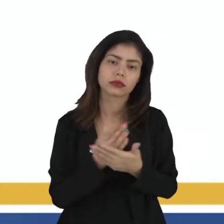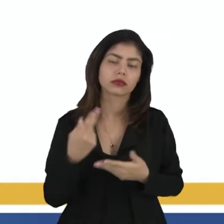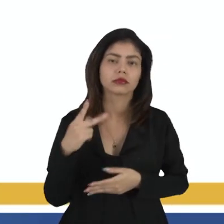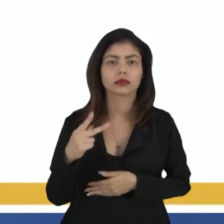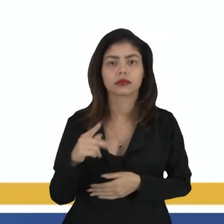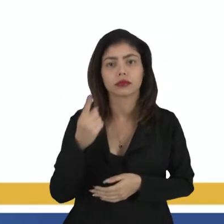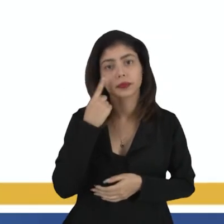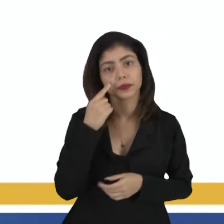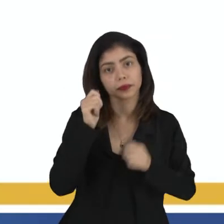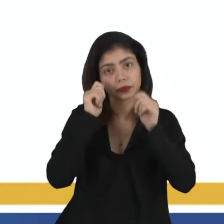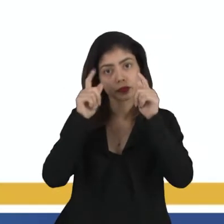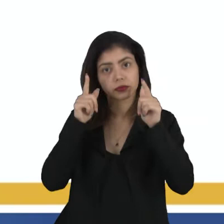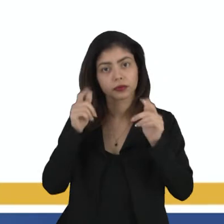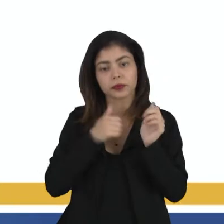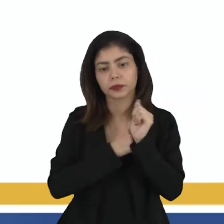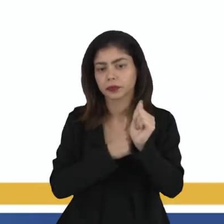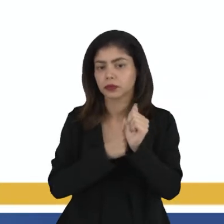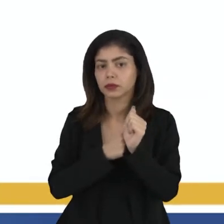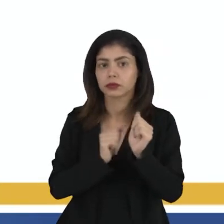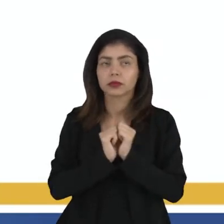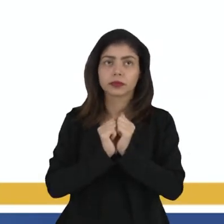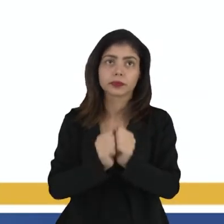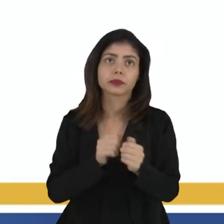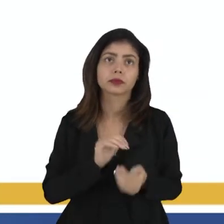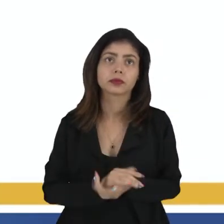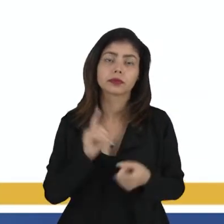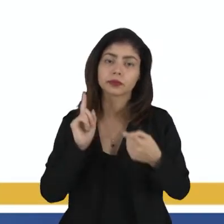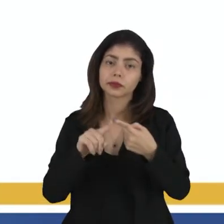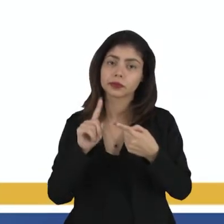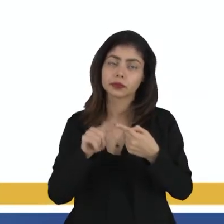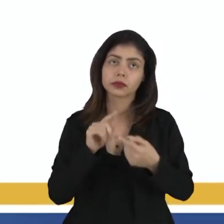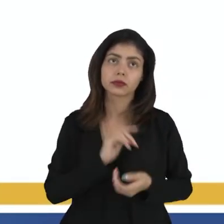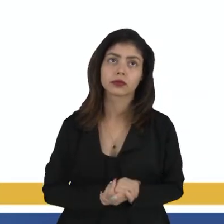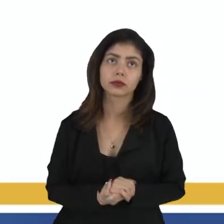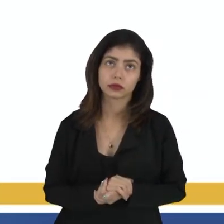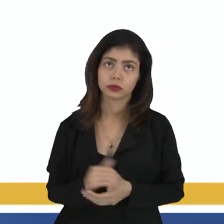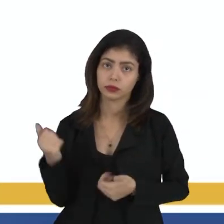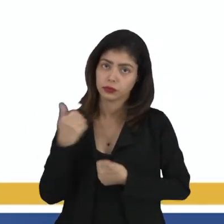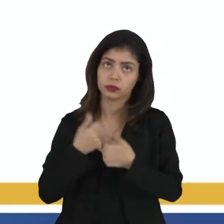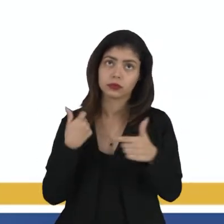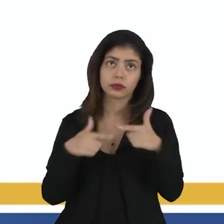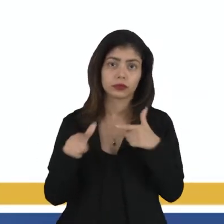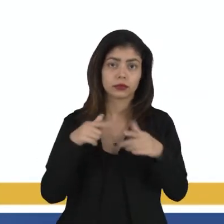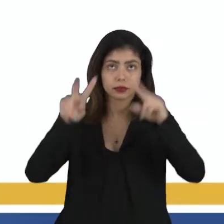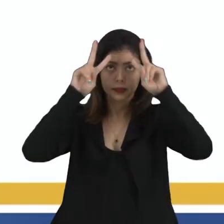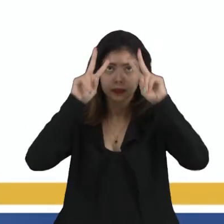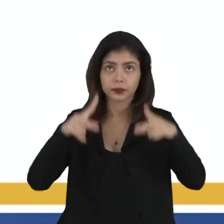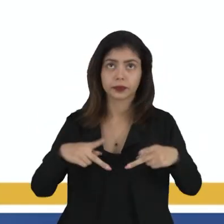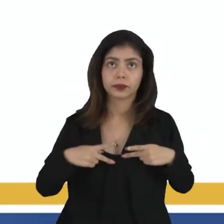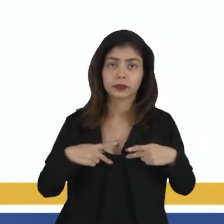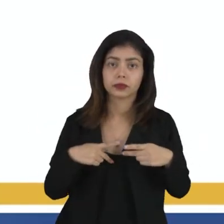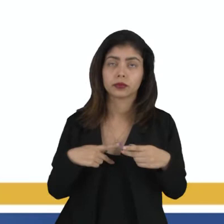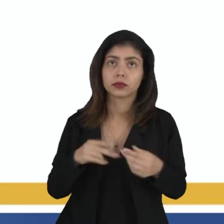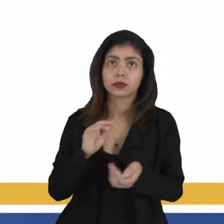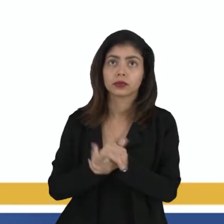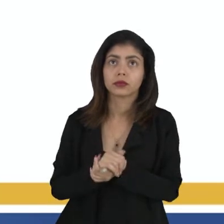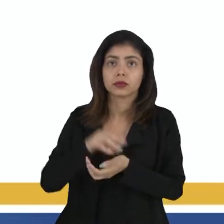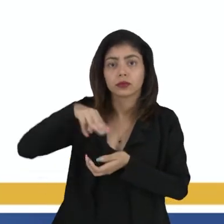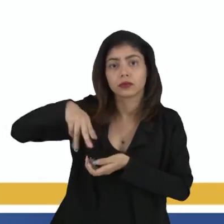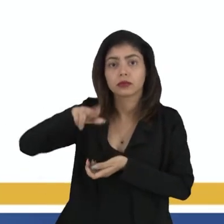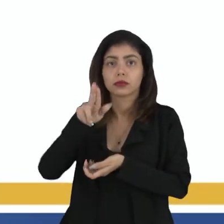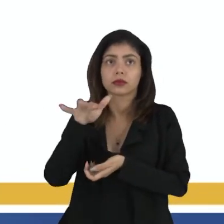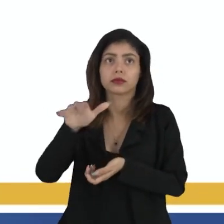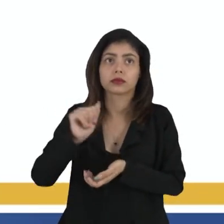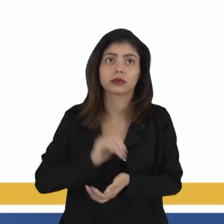Bastante atenção e acompanhem comigo. Uma delas é a substituição do trabalho humano por máquinas,